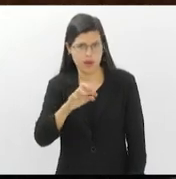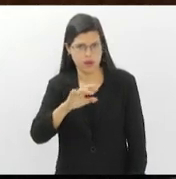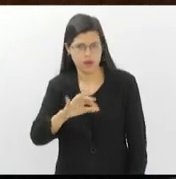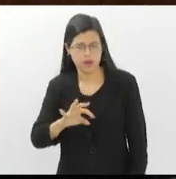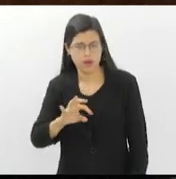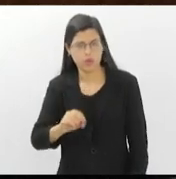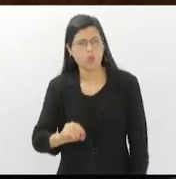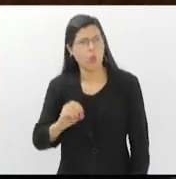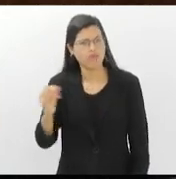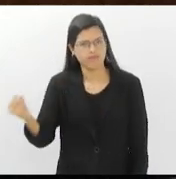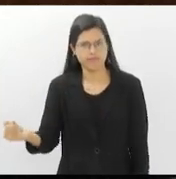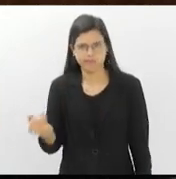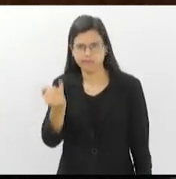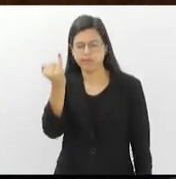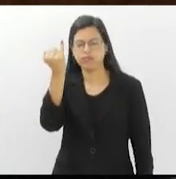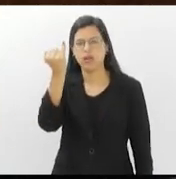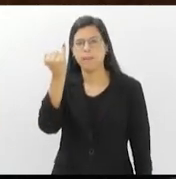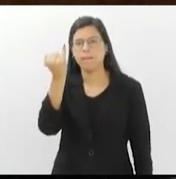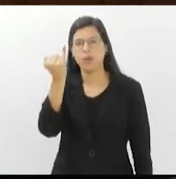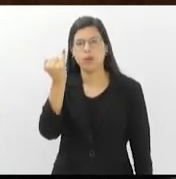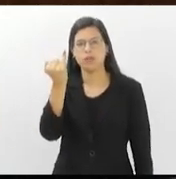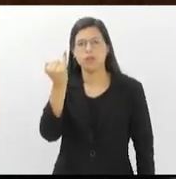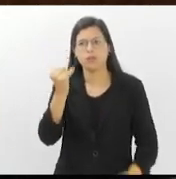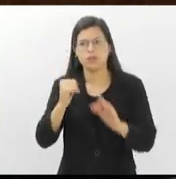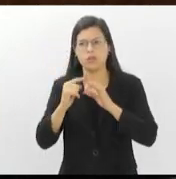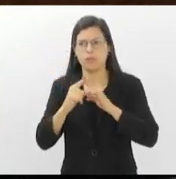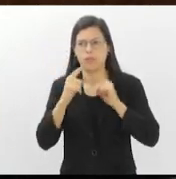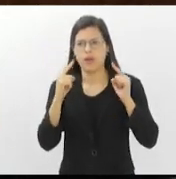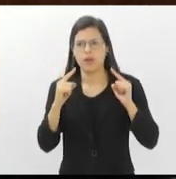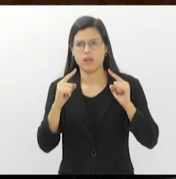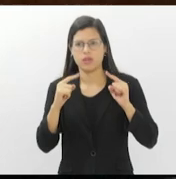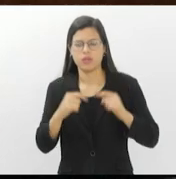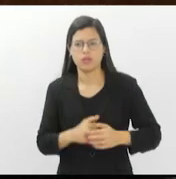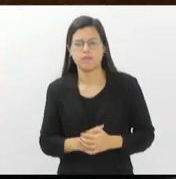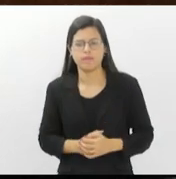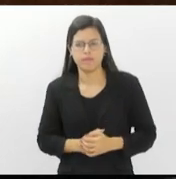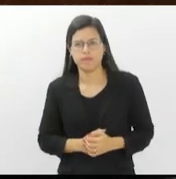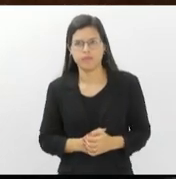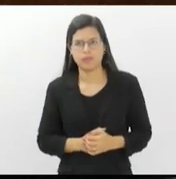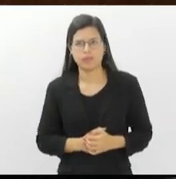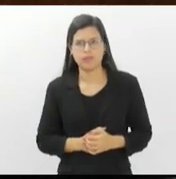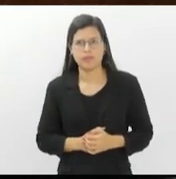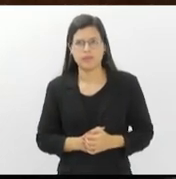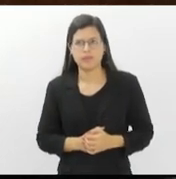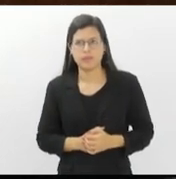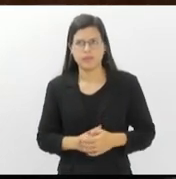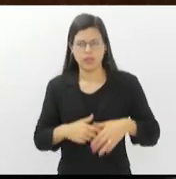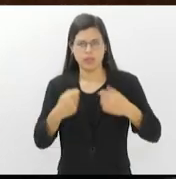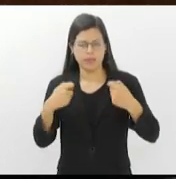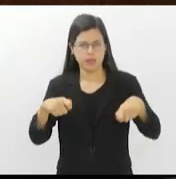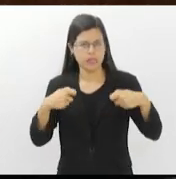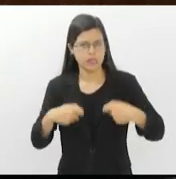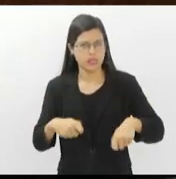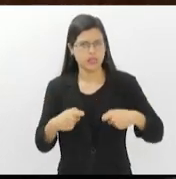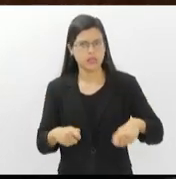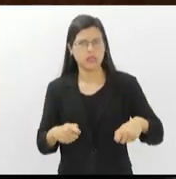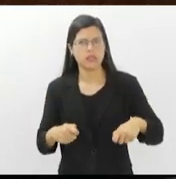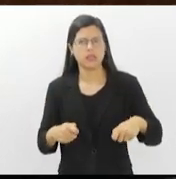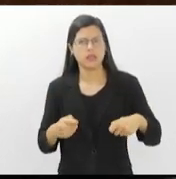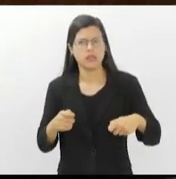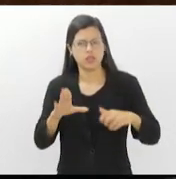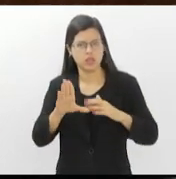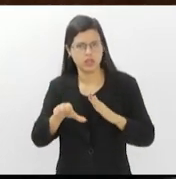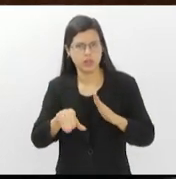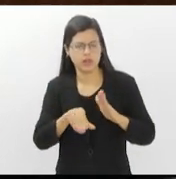bastante importante, mas evidentemente que ele carece de muitas